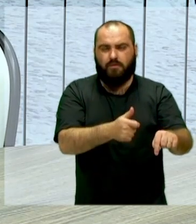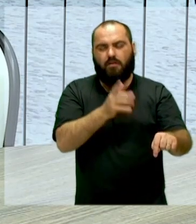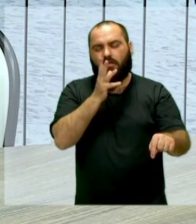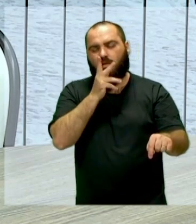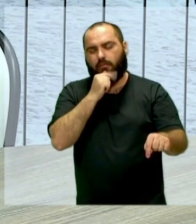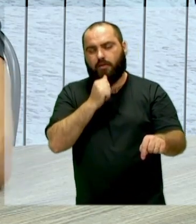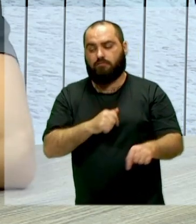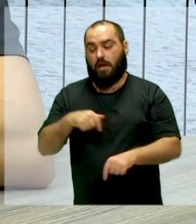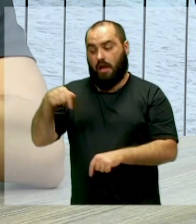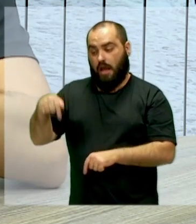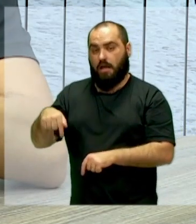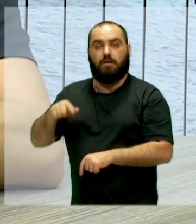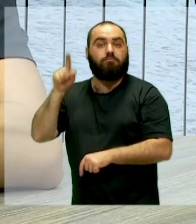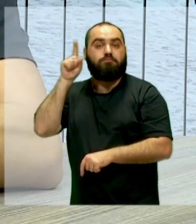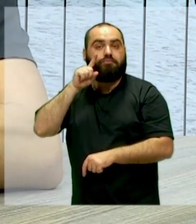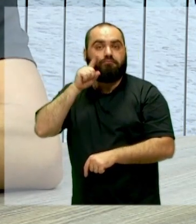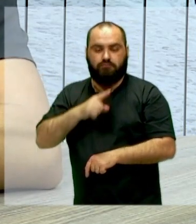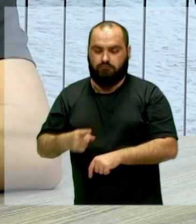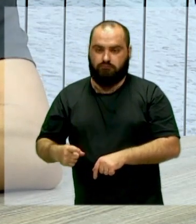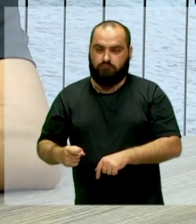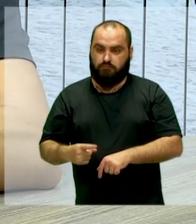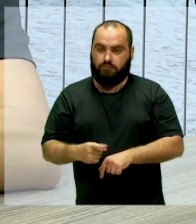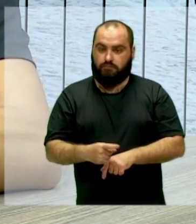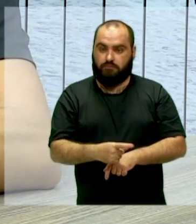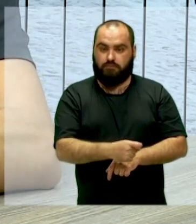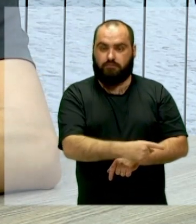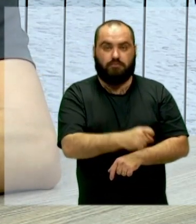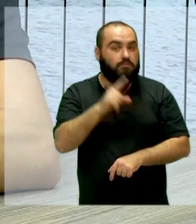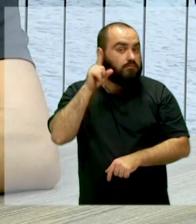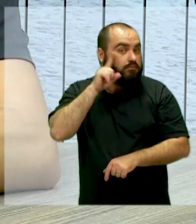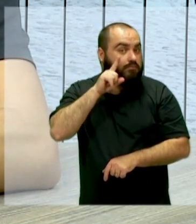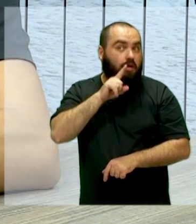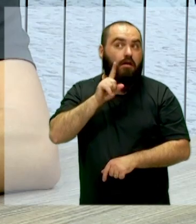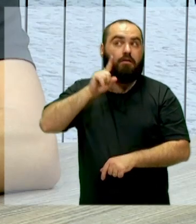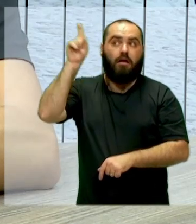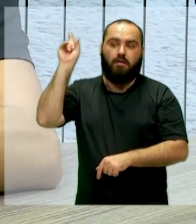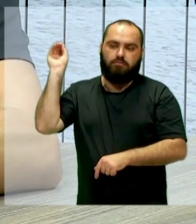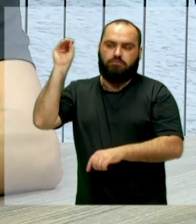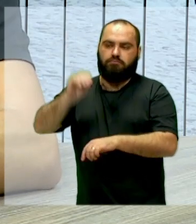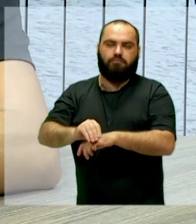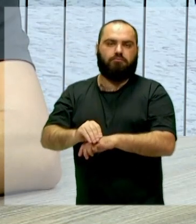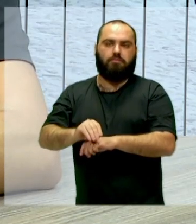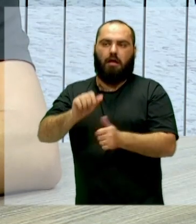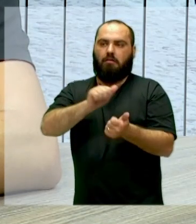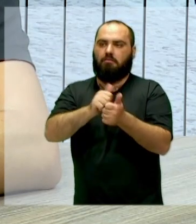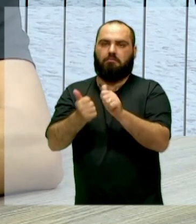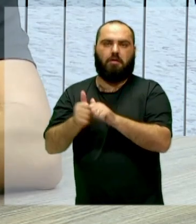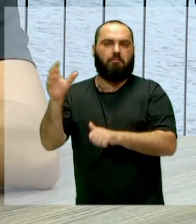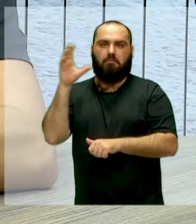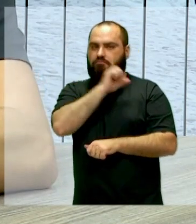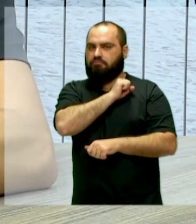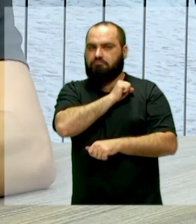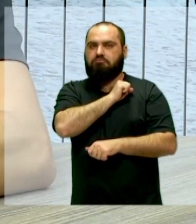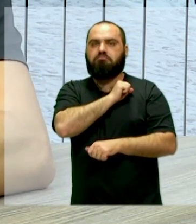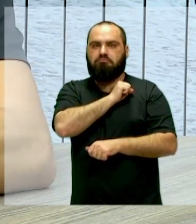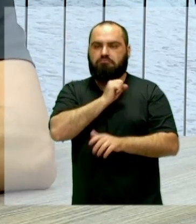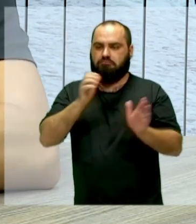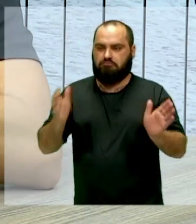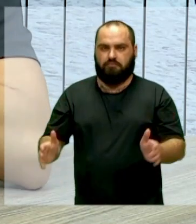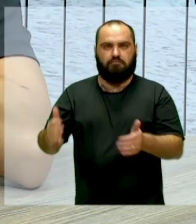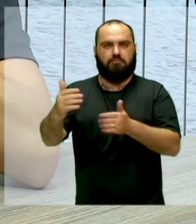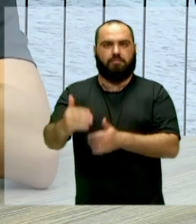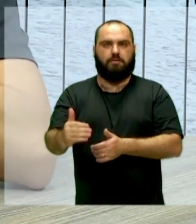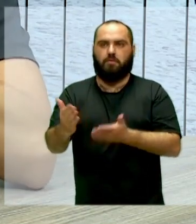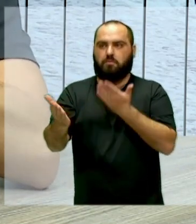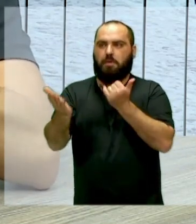devagar Então as minhocas californianas Elas têm essa essa vantagem de se adaptar ao espaço pequeno né que são as caixas